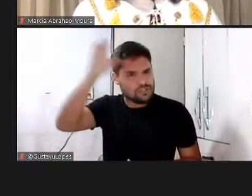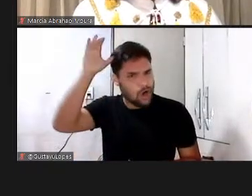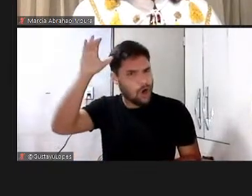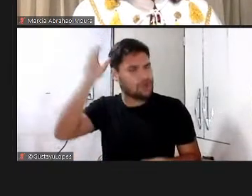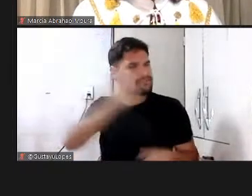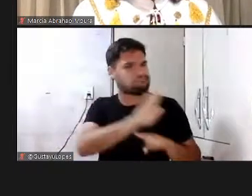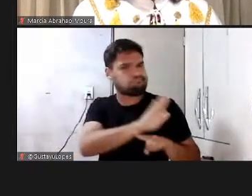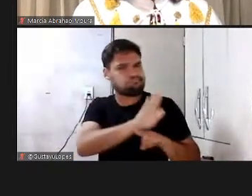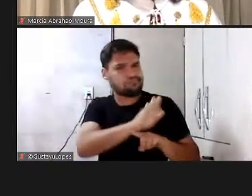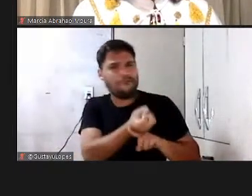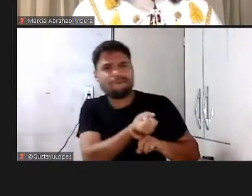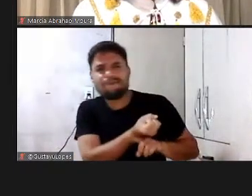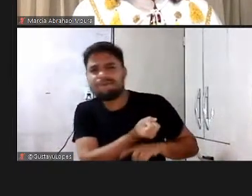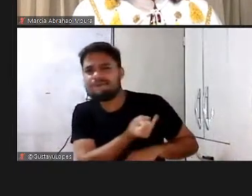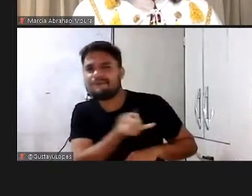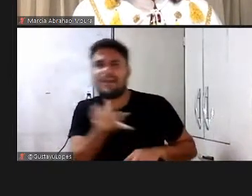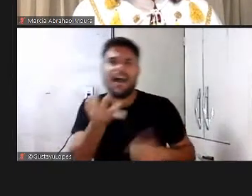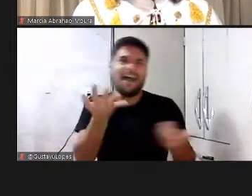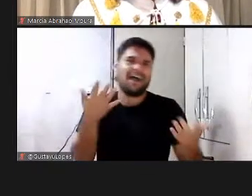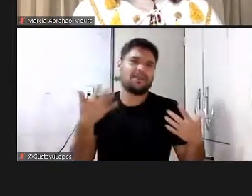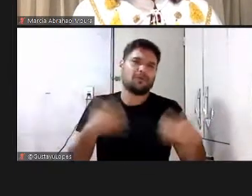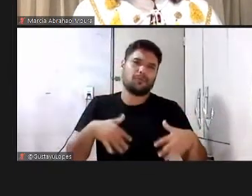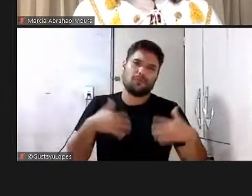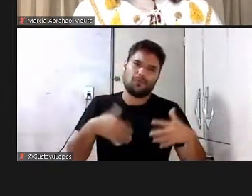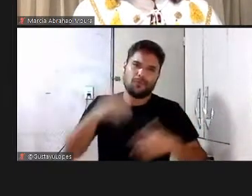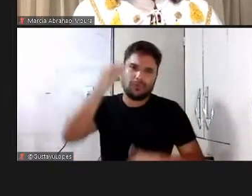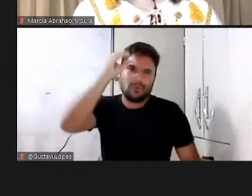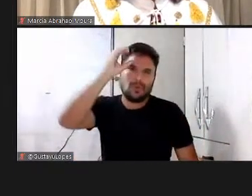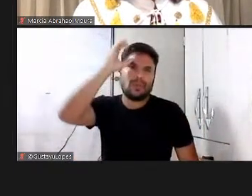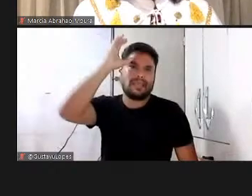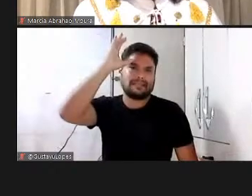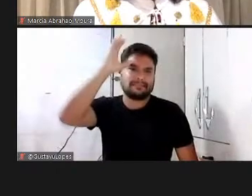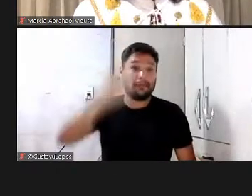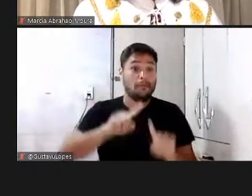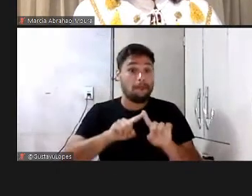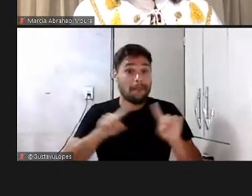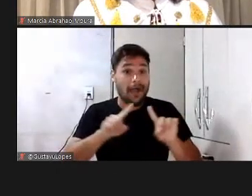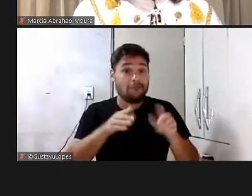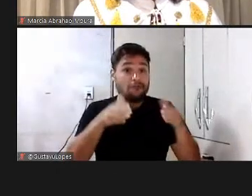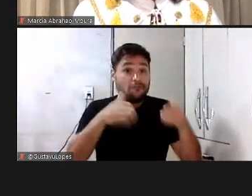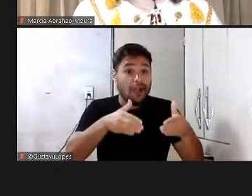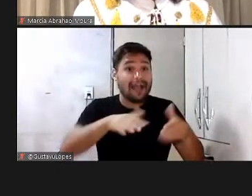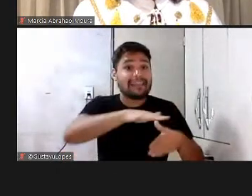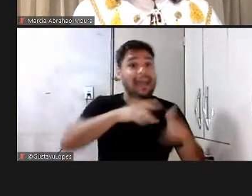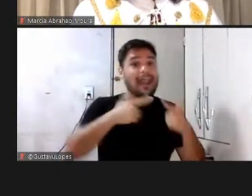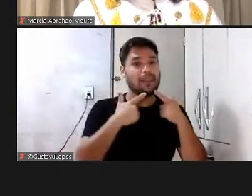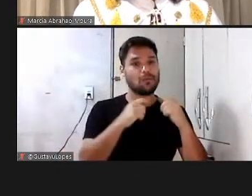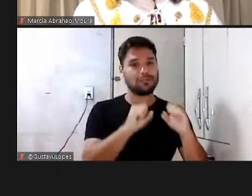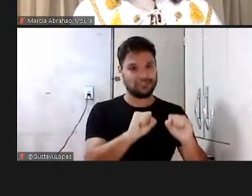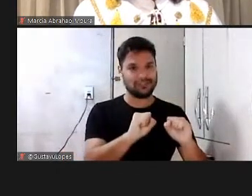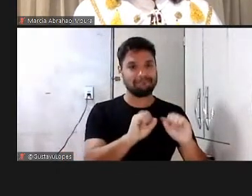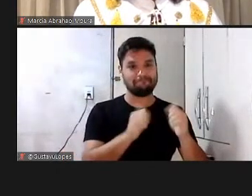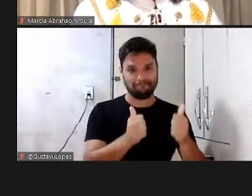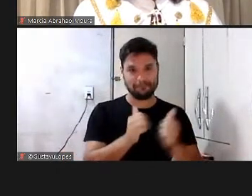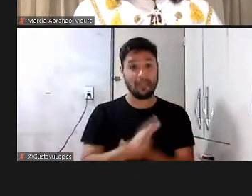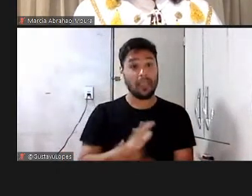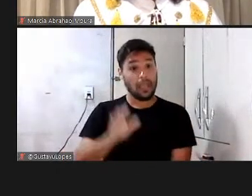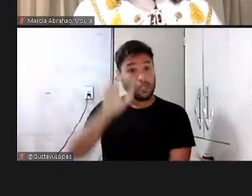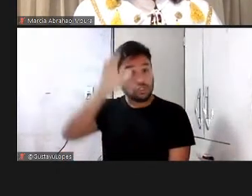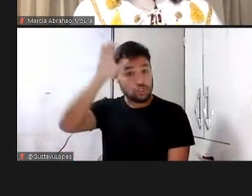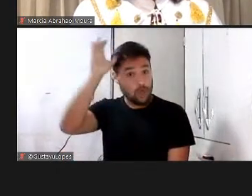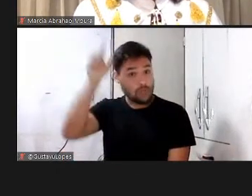como intelectual de nossos dias, vamos concentrar na do linguista. Noam Chomsky fundou um